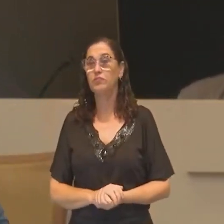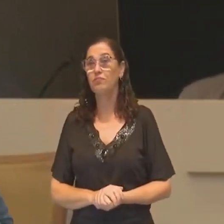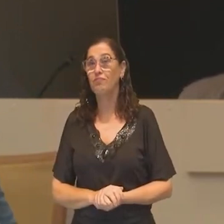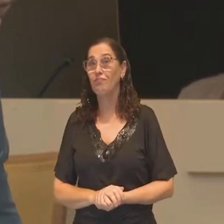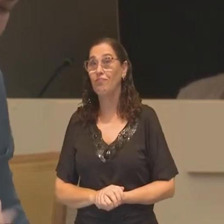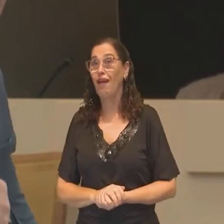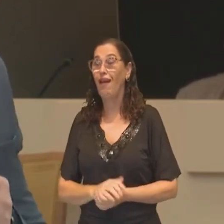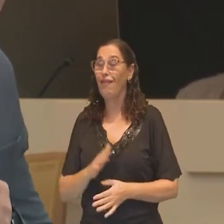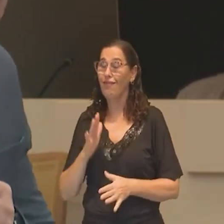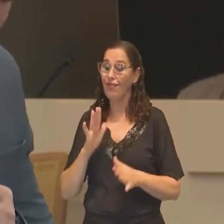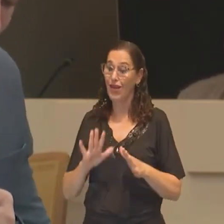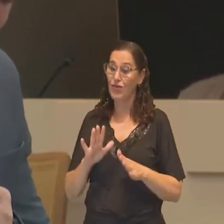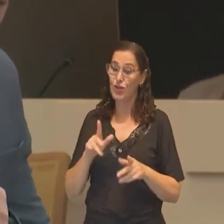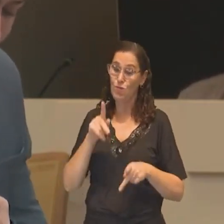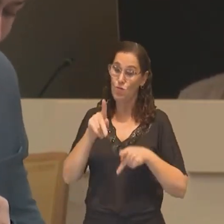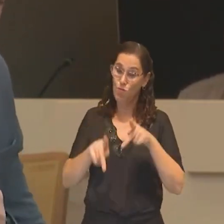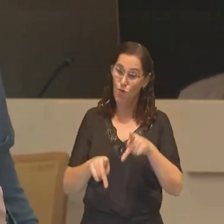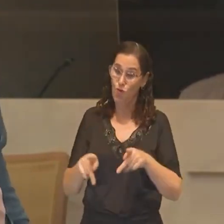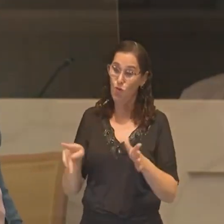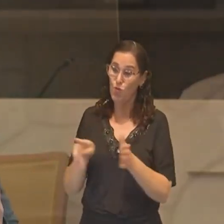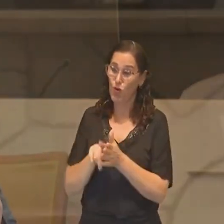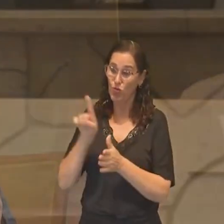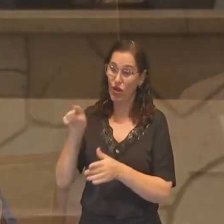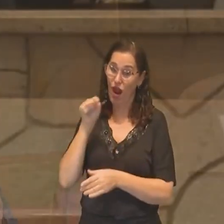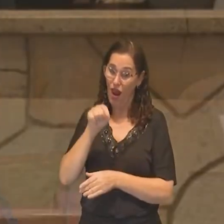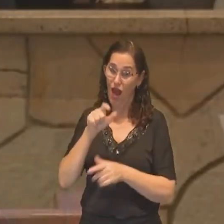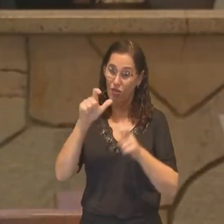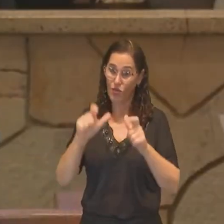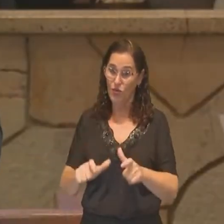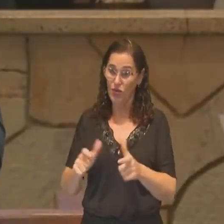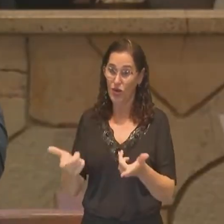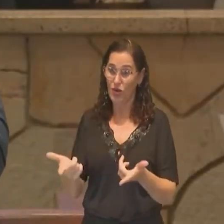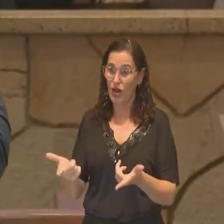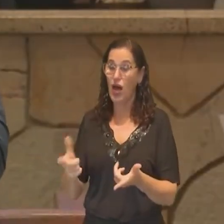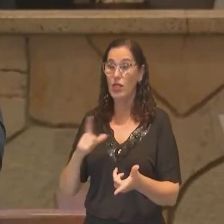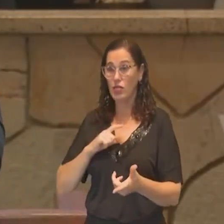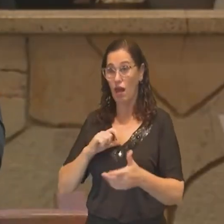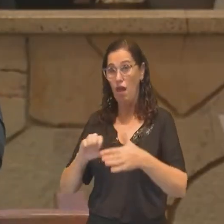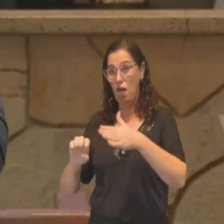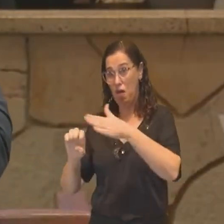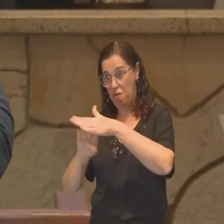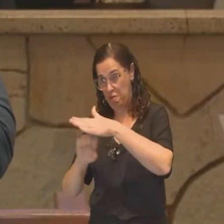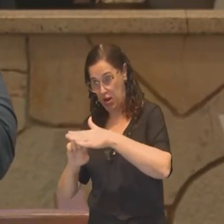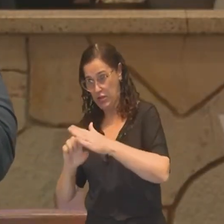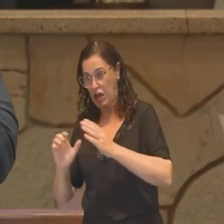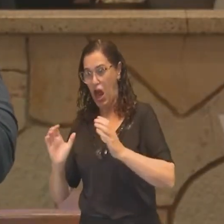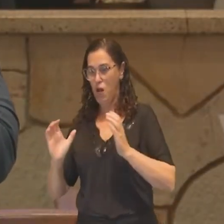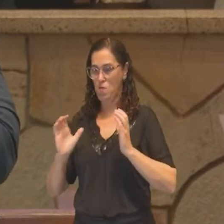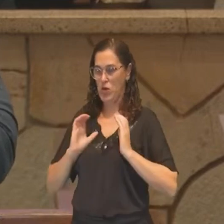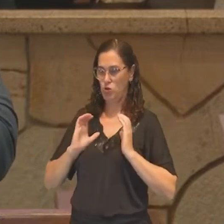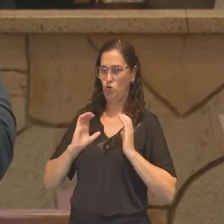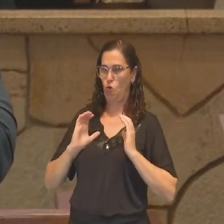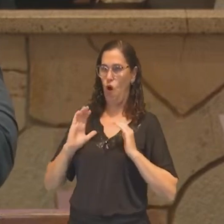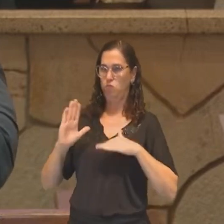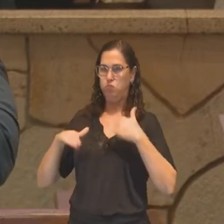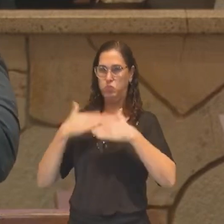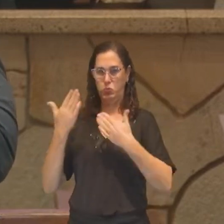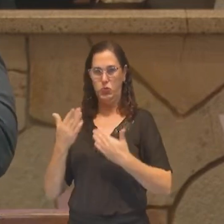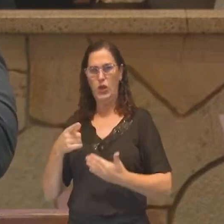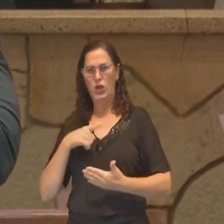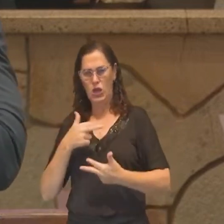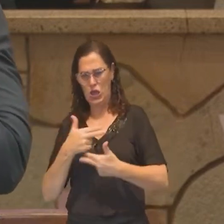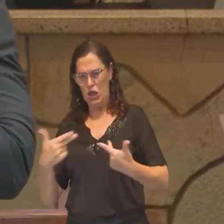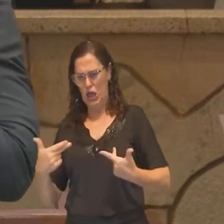Certamente, no meio do povo de Deus, ali naquele lugar, existiam empresários ou pessoas dotadas de bens materiais